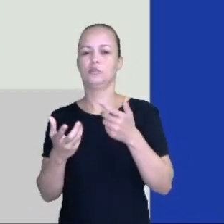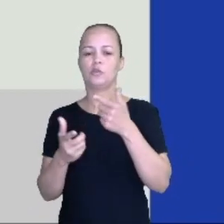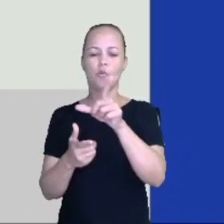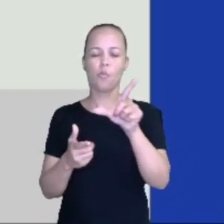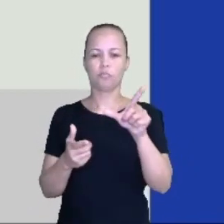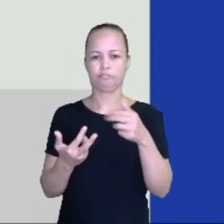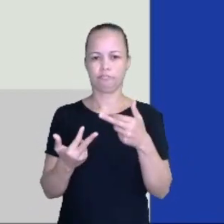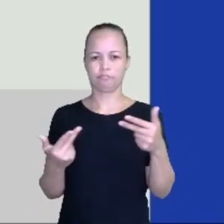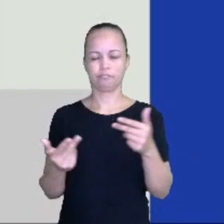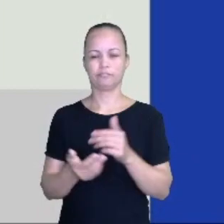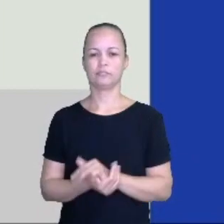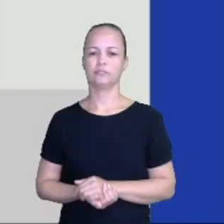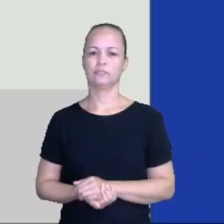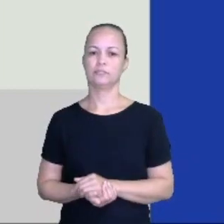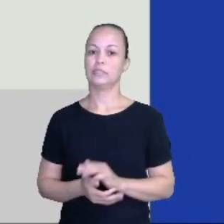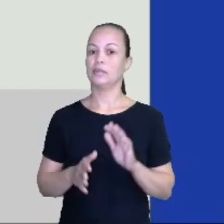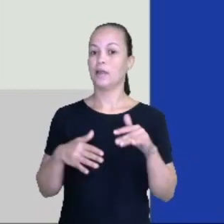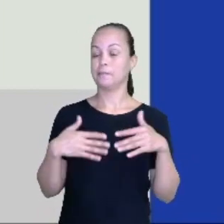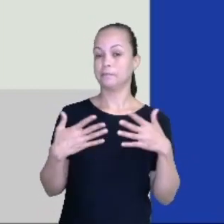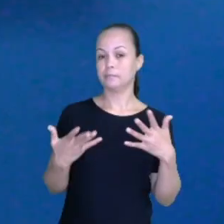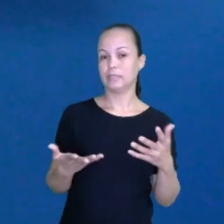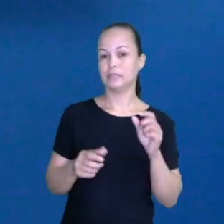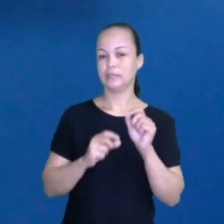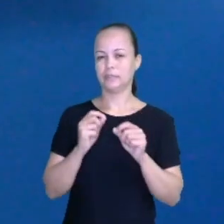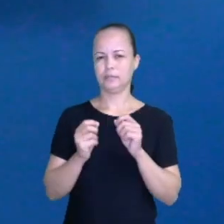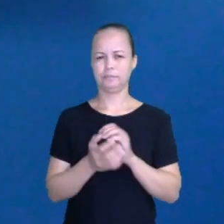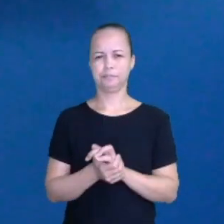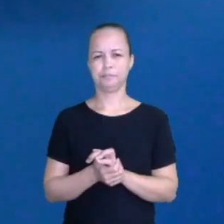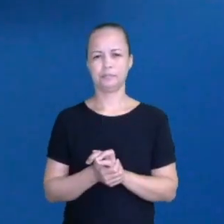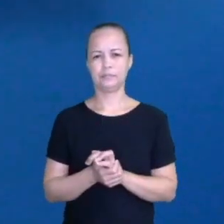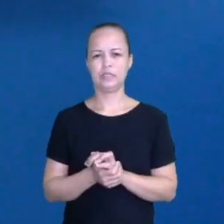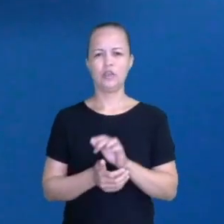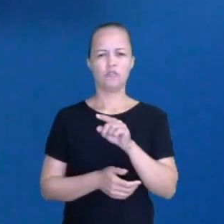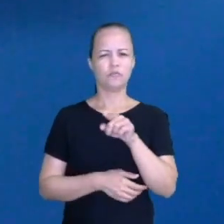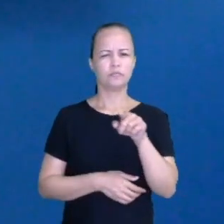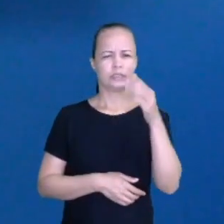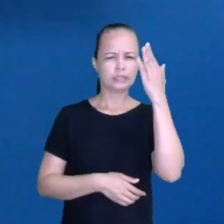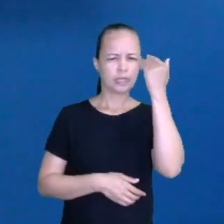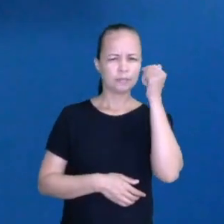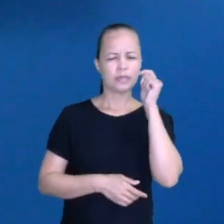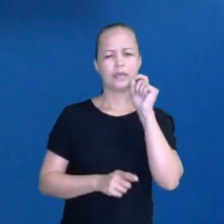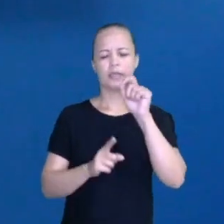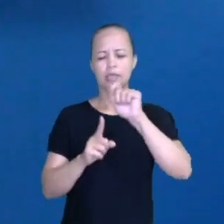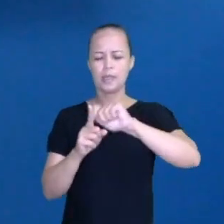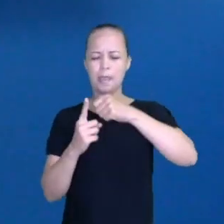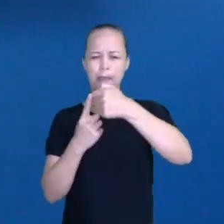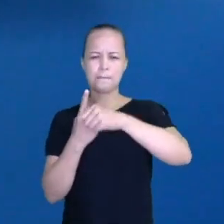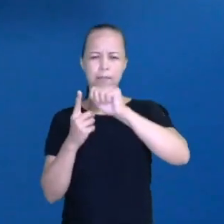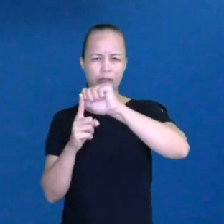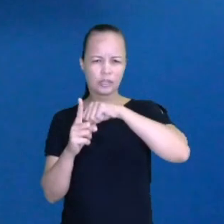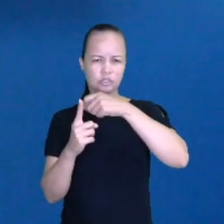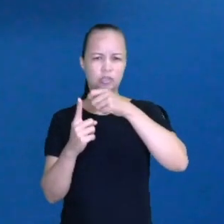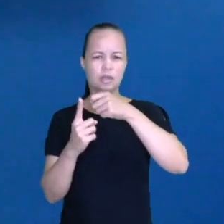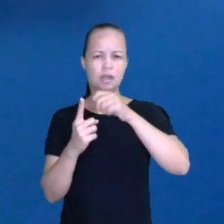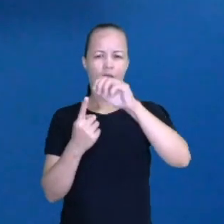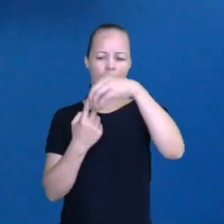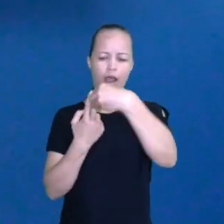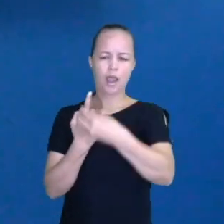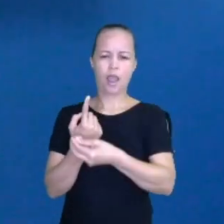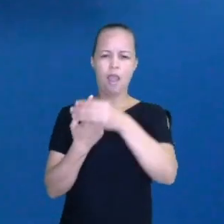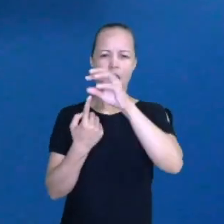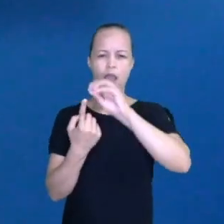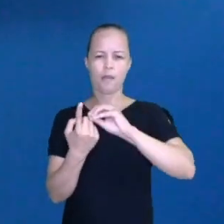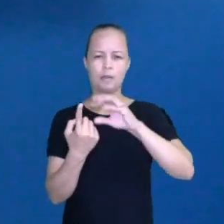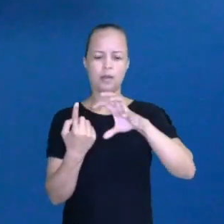coisa. Apesar, gente, olha para cá, você sabia que restos de cascas de banana, restos de maçã, de